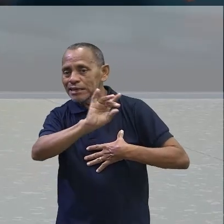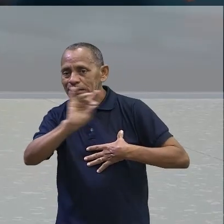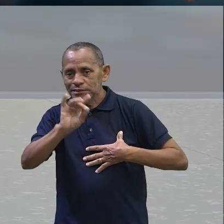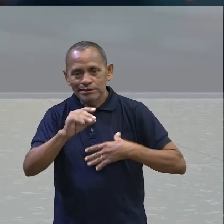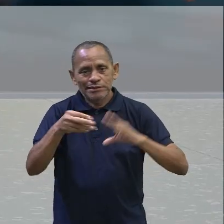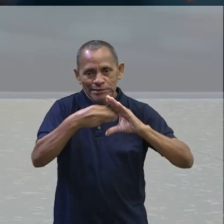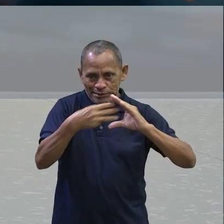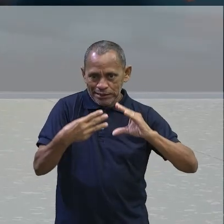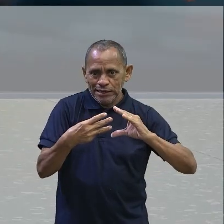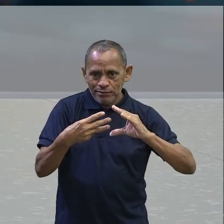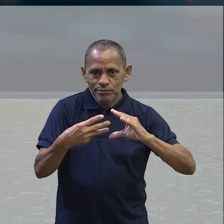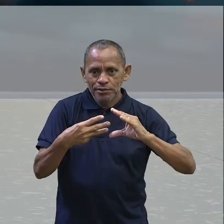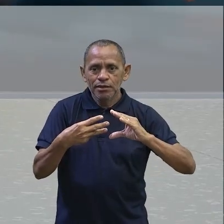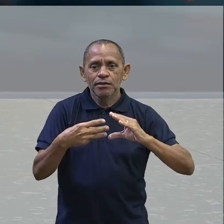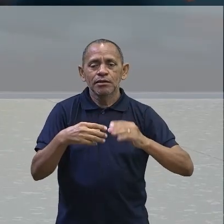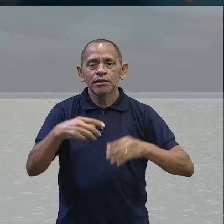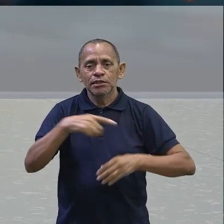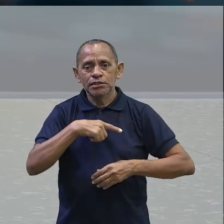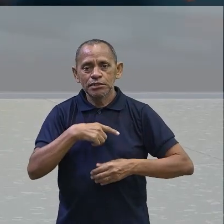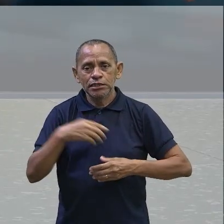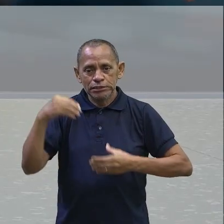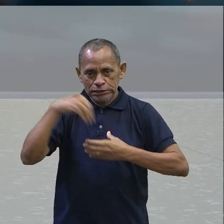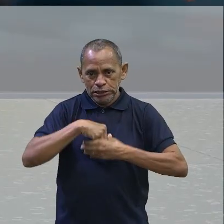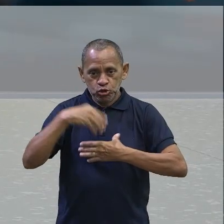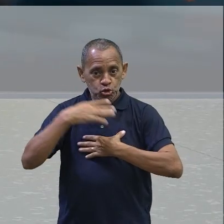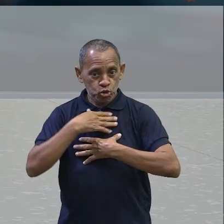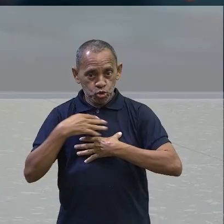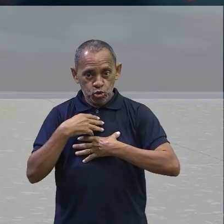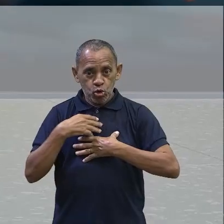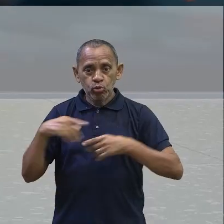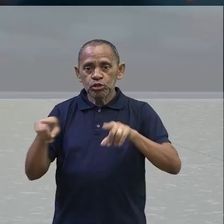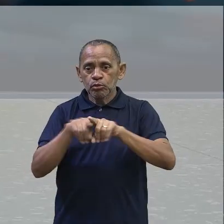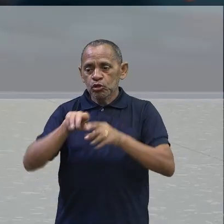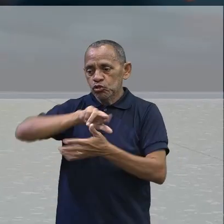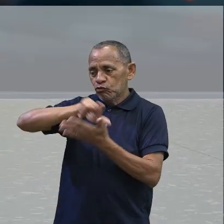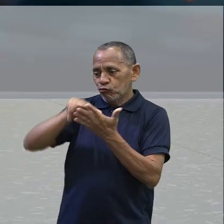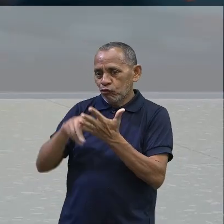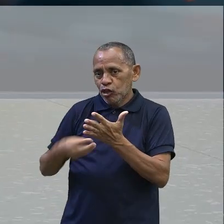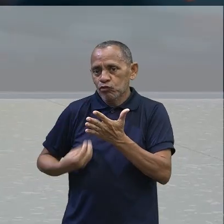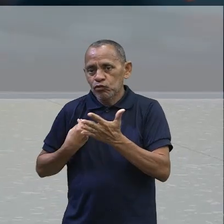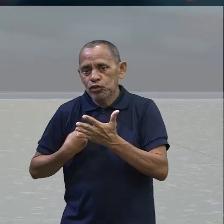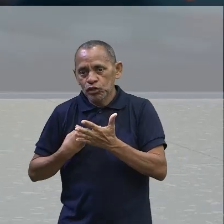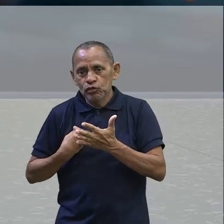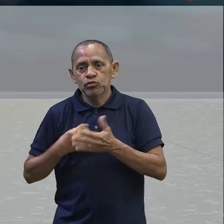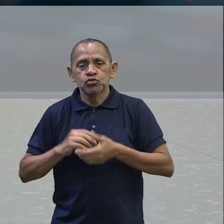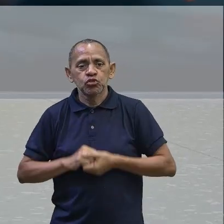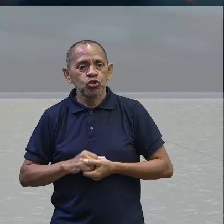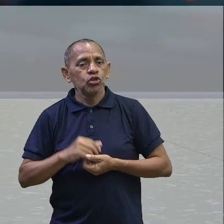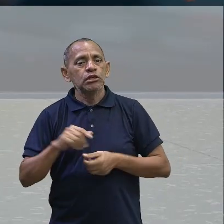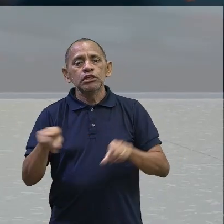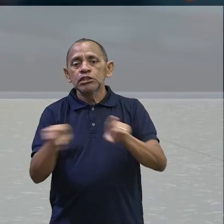os seres vivos, desde aqueles que são unicelulares até todos